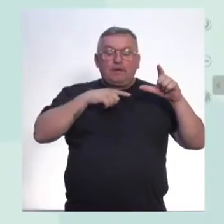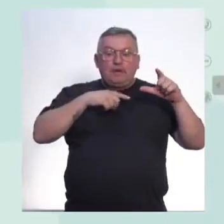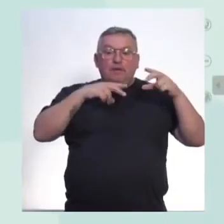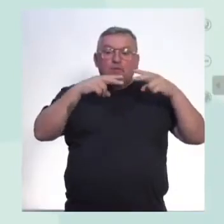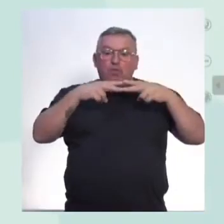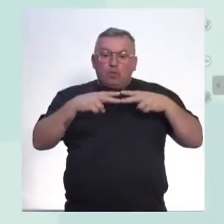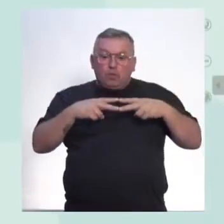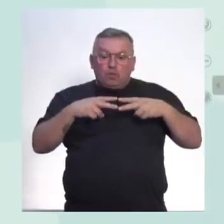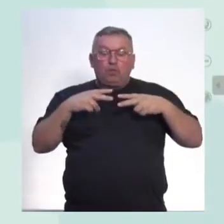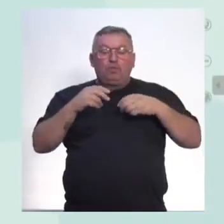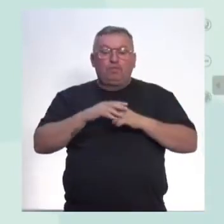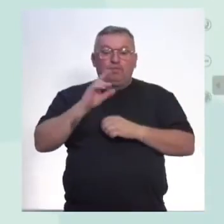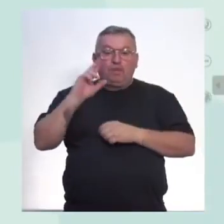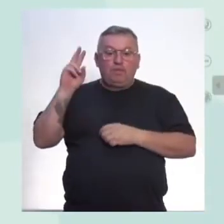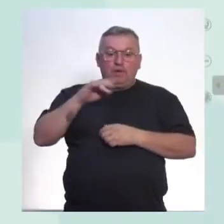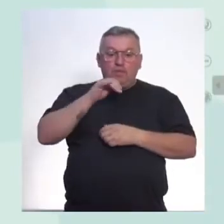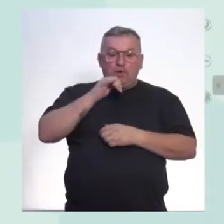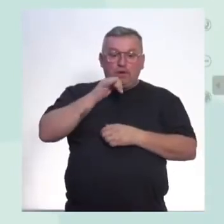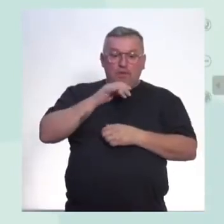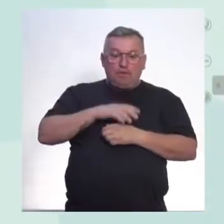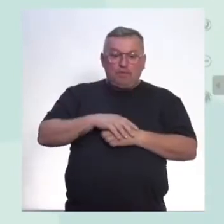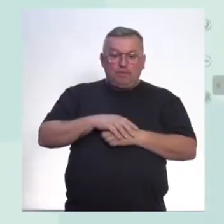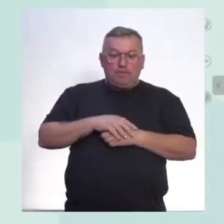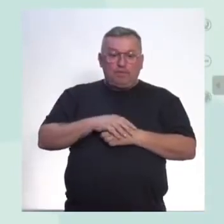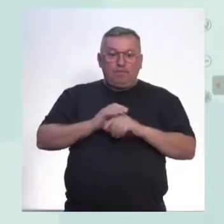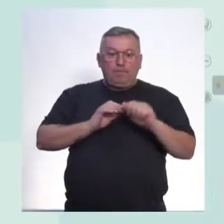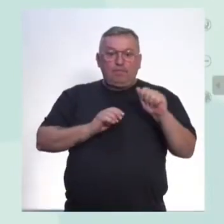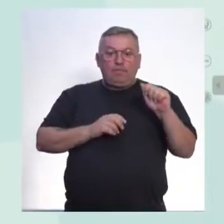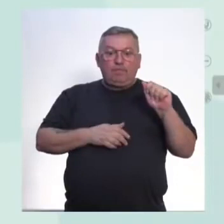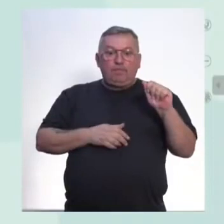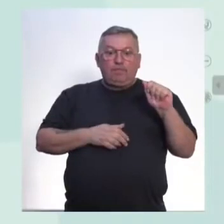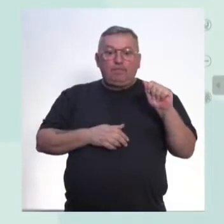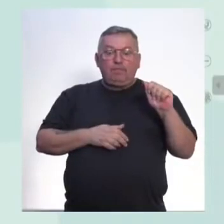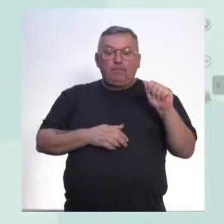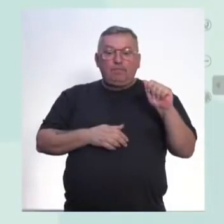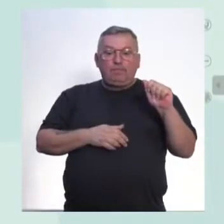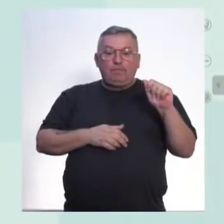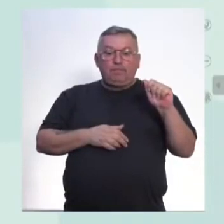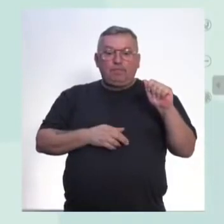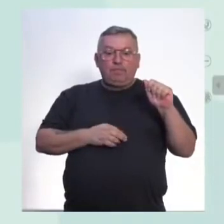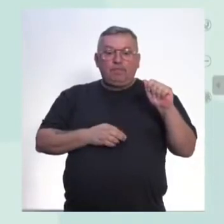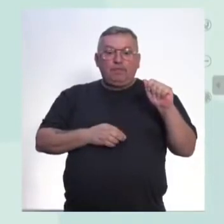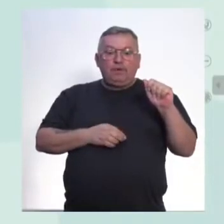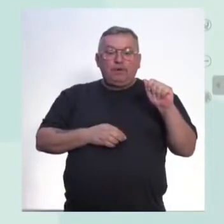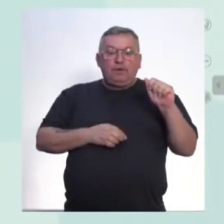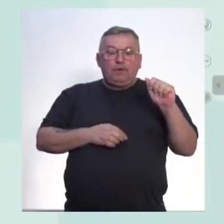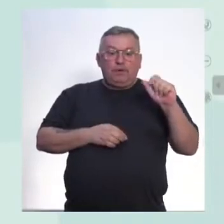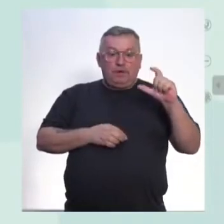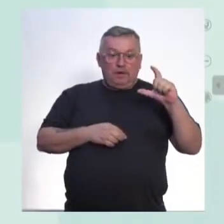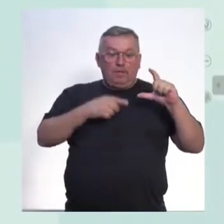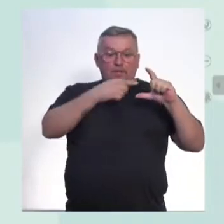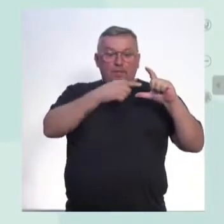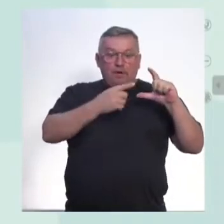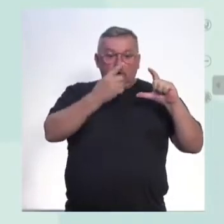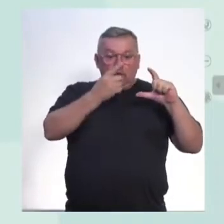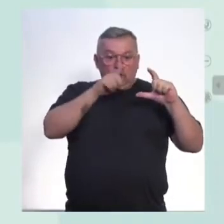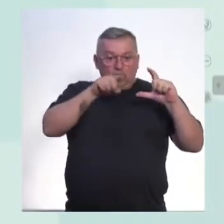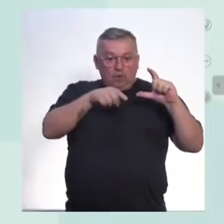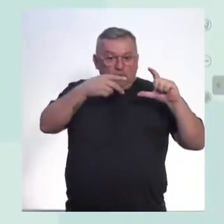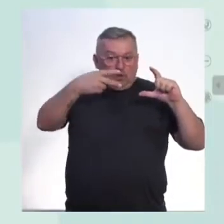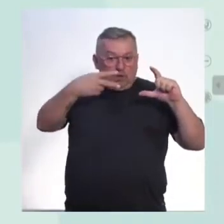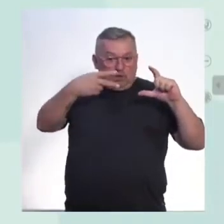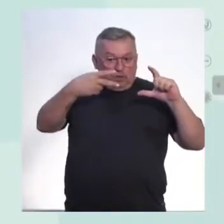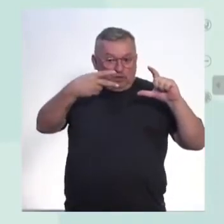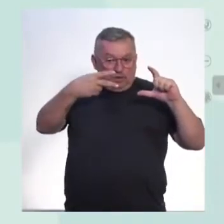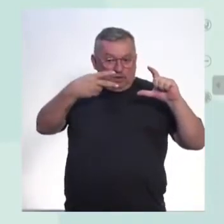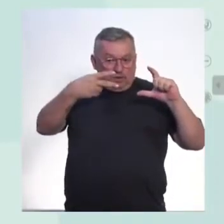né, Jonas? Então, vamos pegar aqui, por exemplo, o ponto A. E aqui já foi dado que as coordenadas do A, ele tem como coordenadas